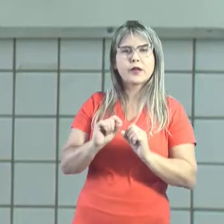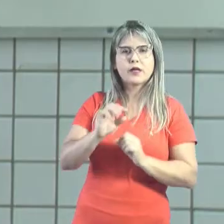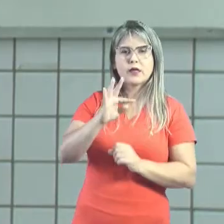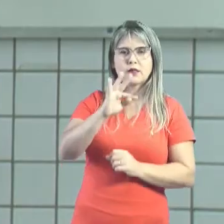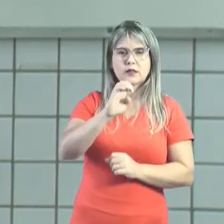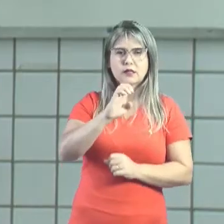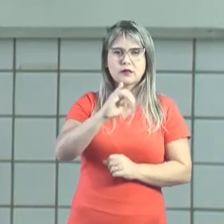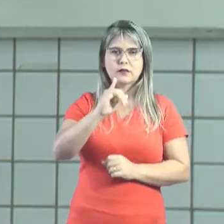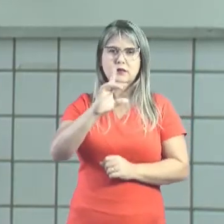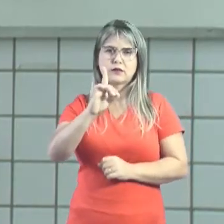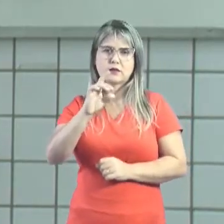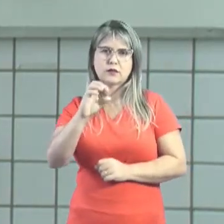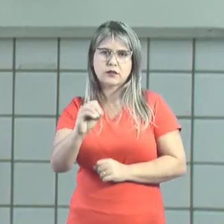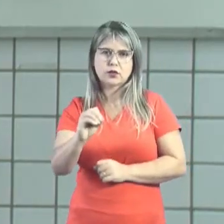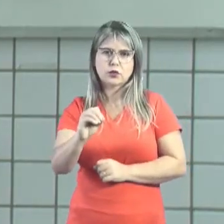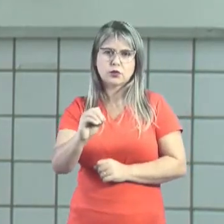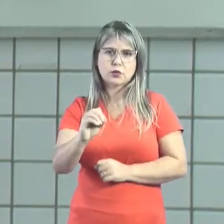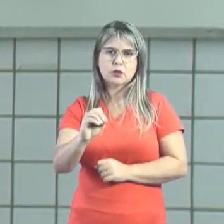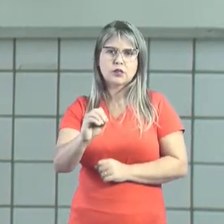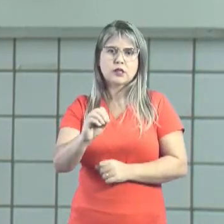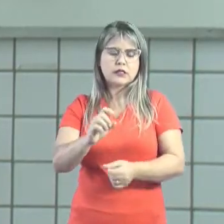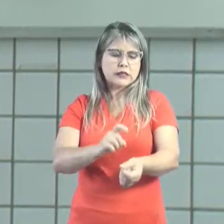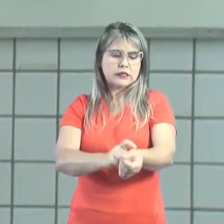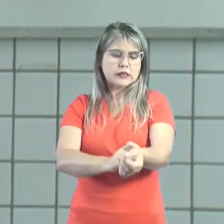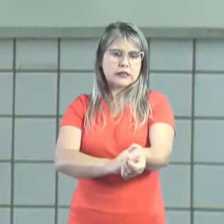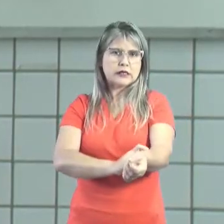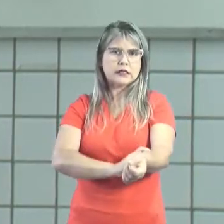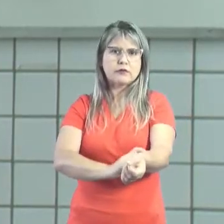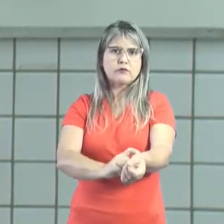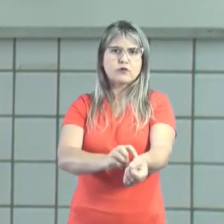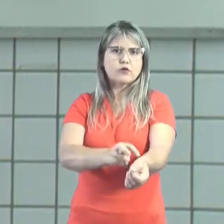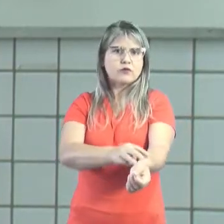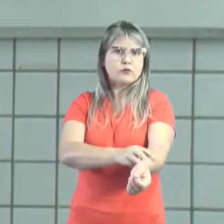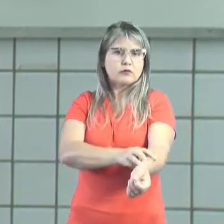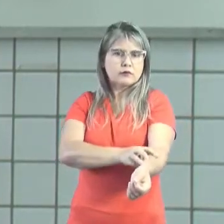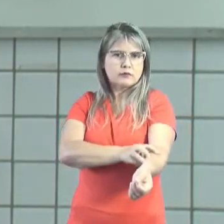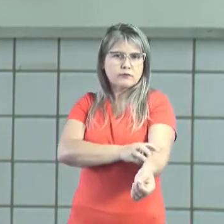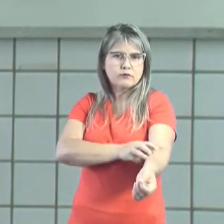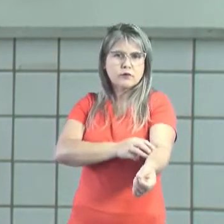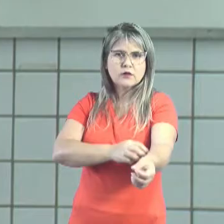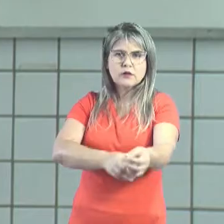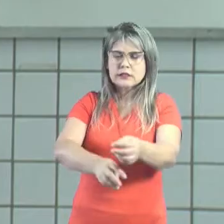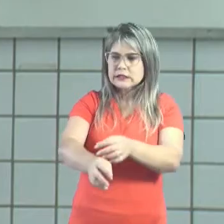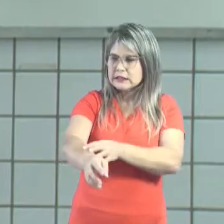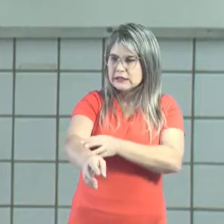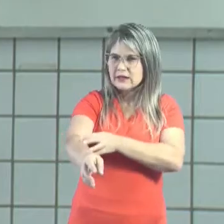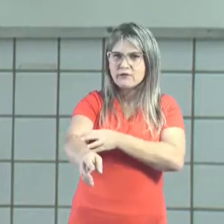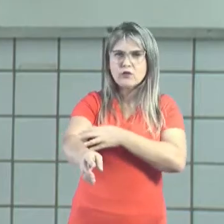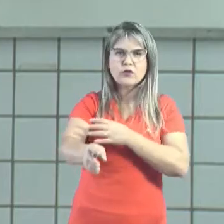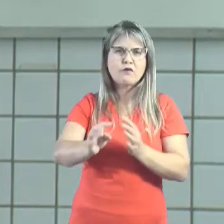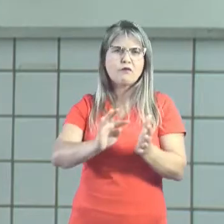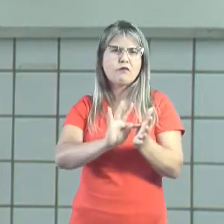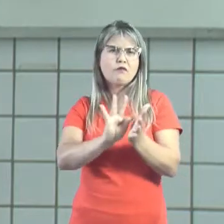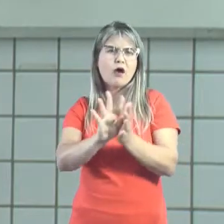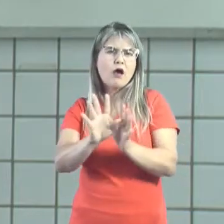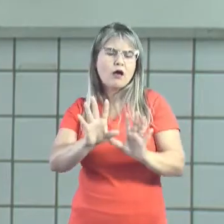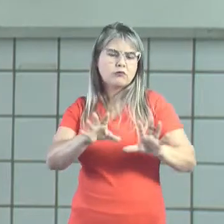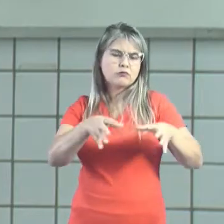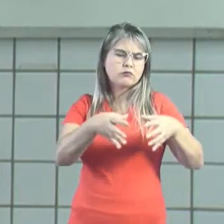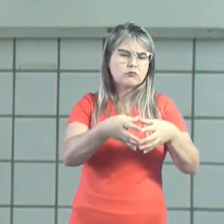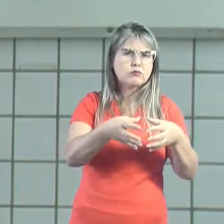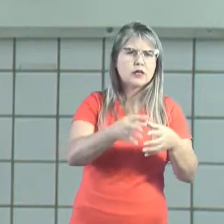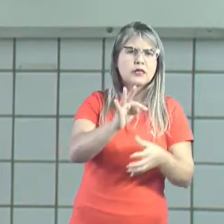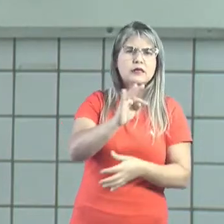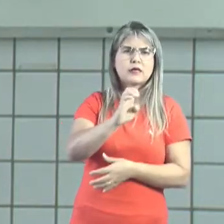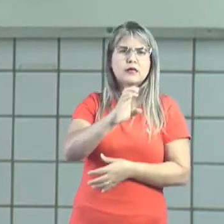nervoso, vão se juntando para formar um órgão. Várias células formam tecido, vários tecidos formam um órgão. Por